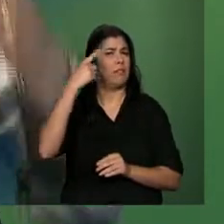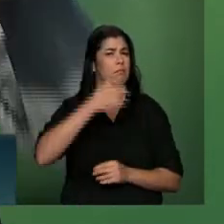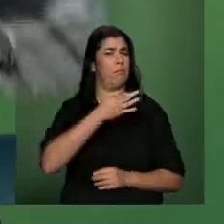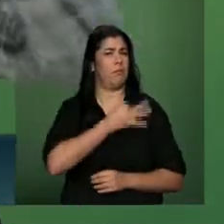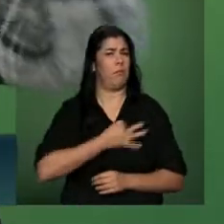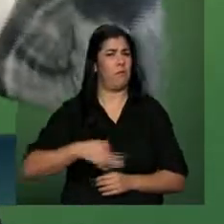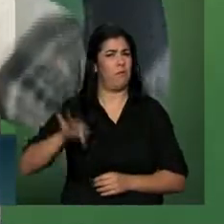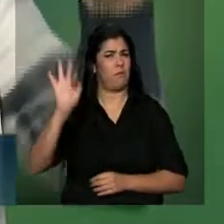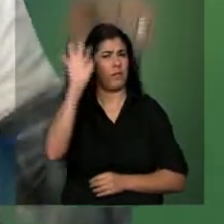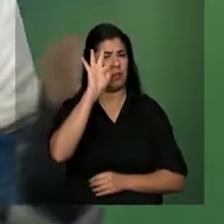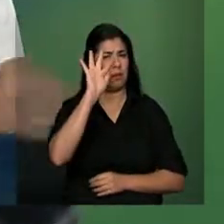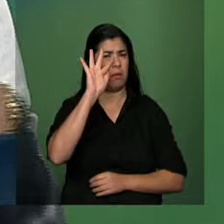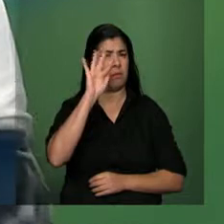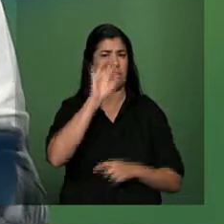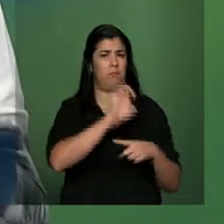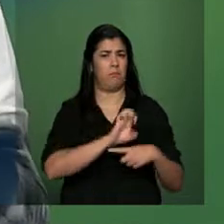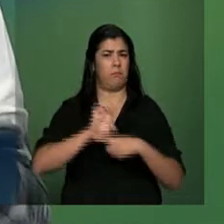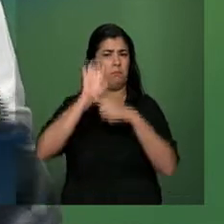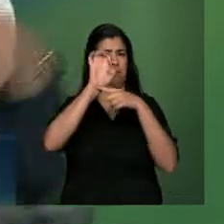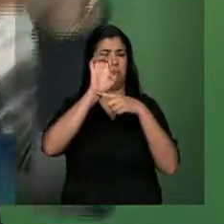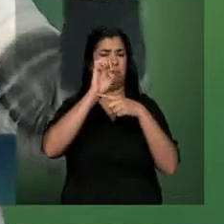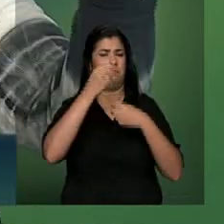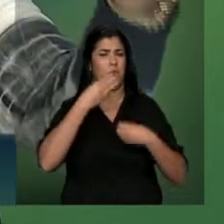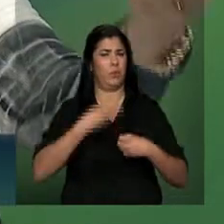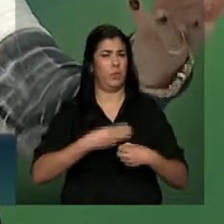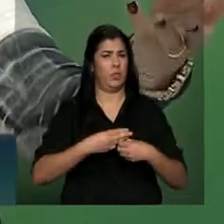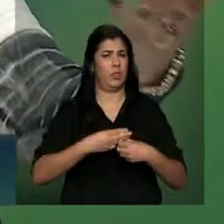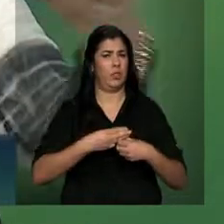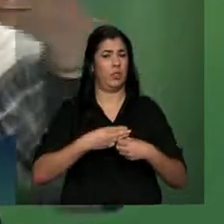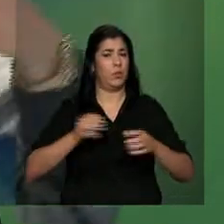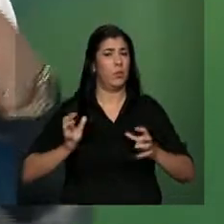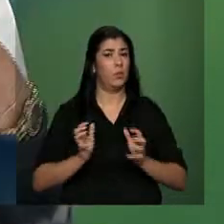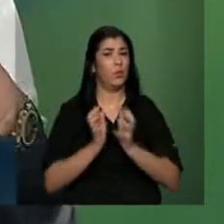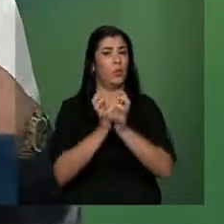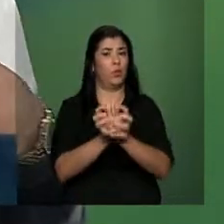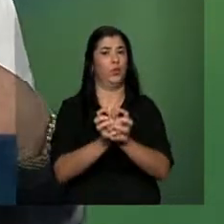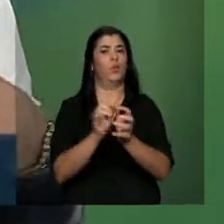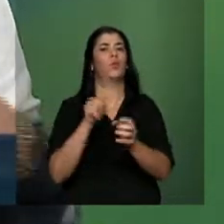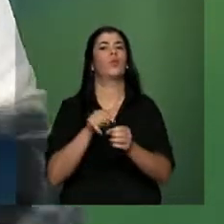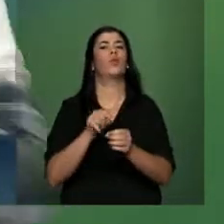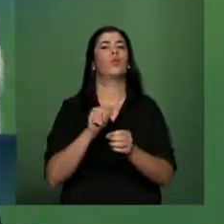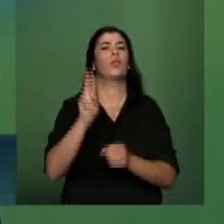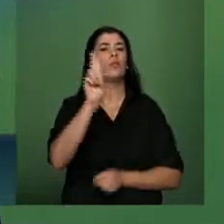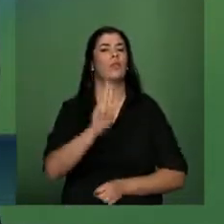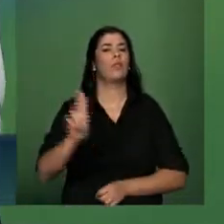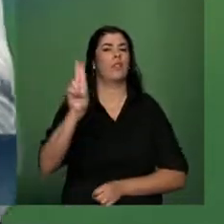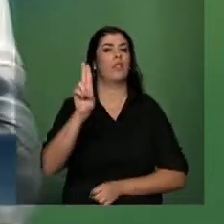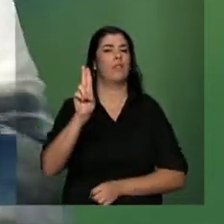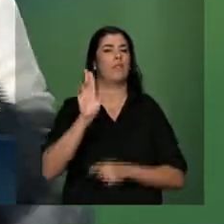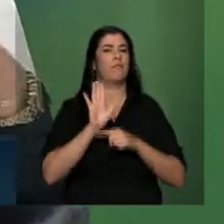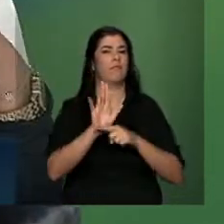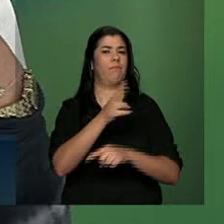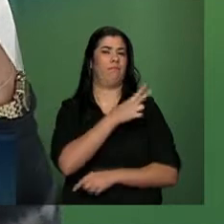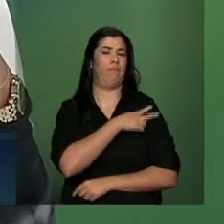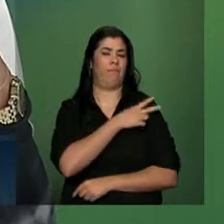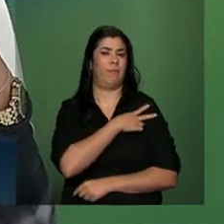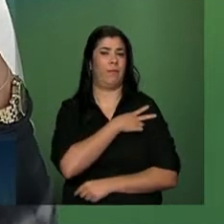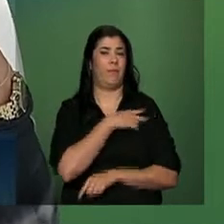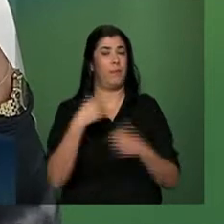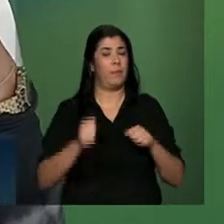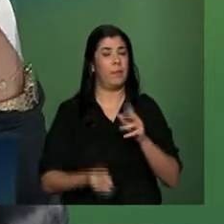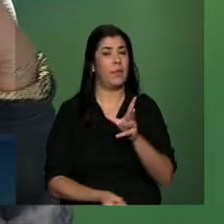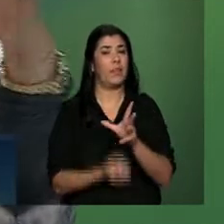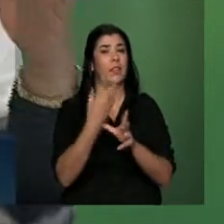municípios compõem o sistema de defesa junto com as universidades, junto com a assistência técnica. Então, nós temos que